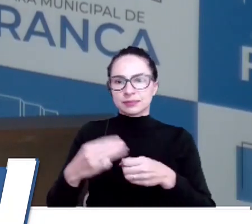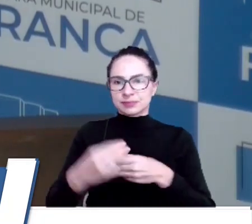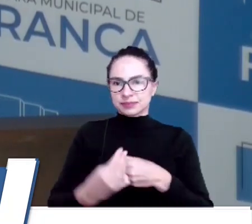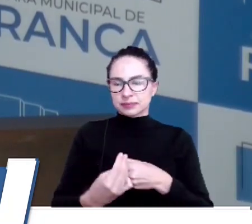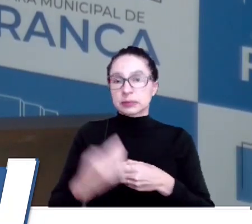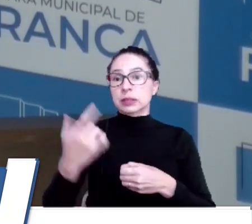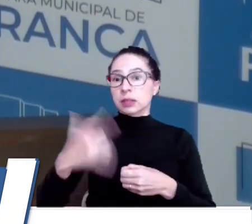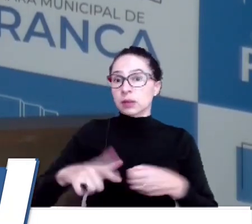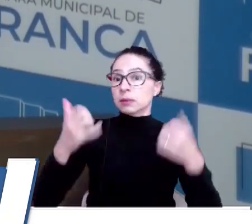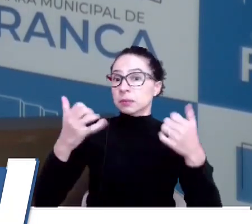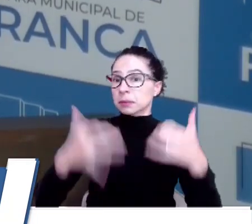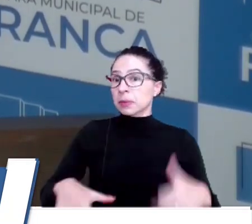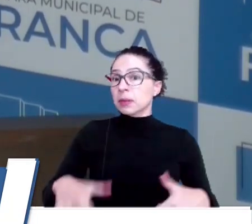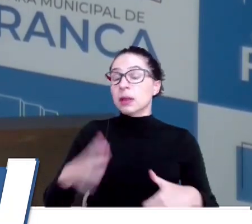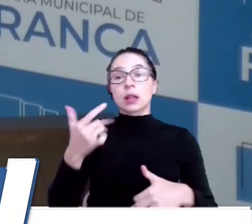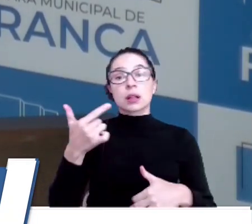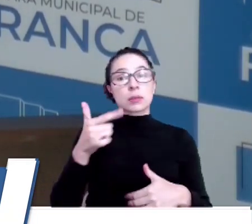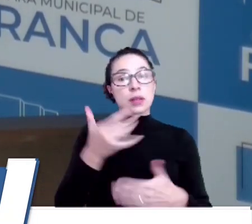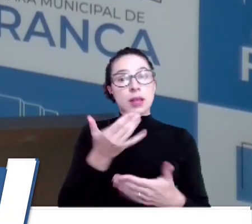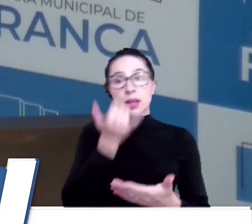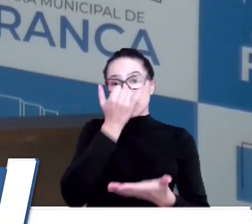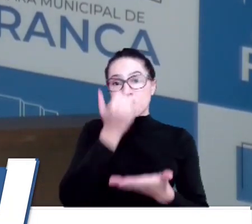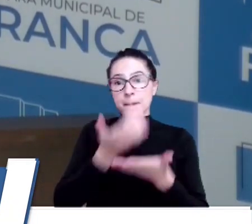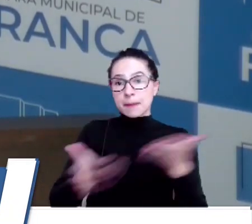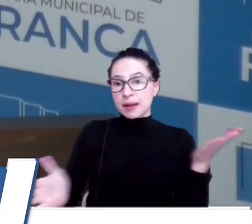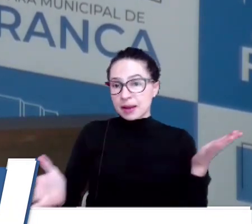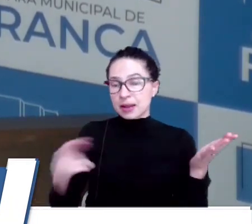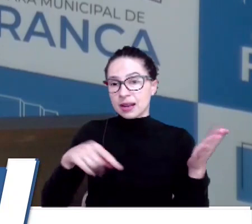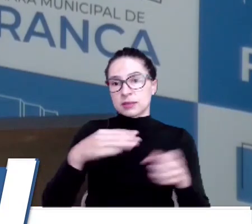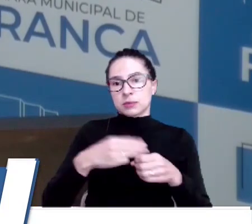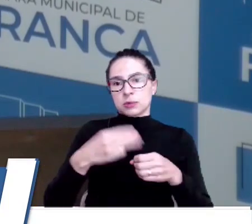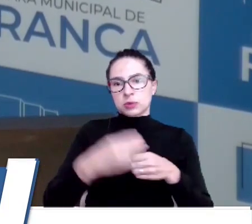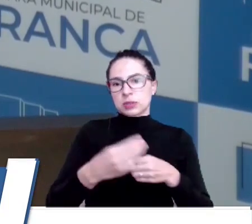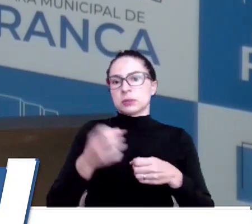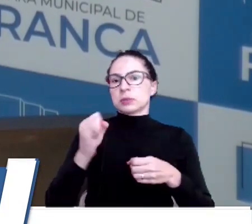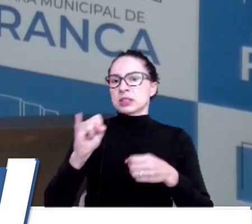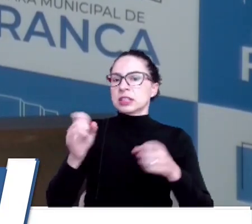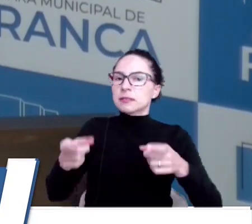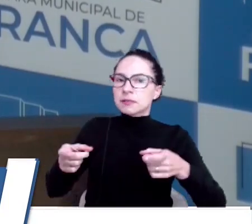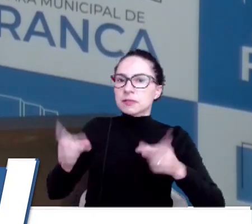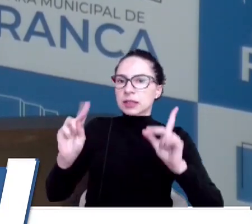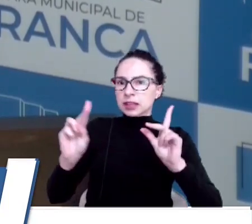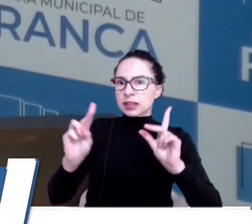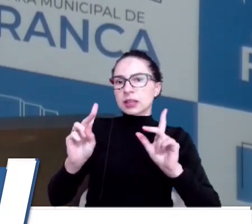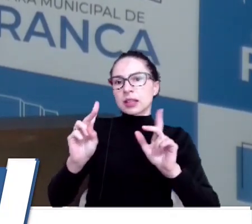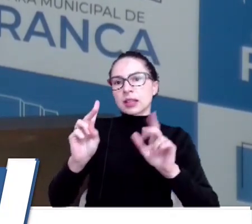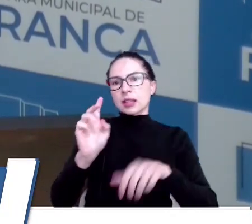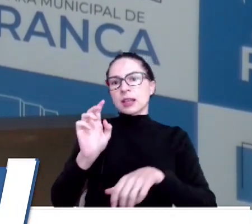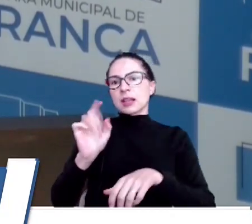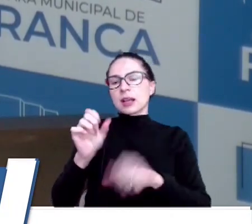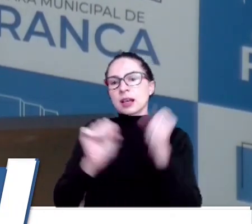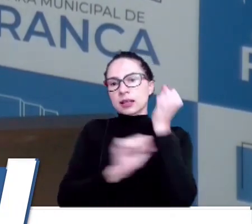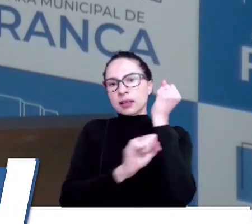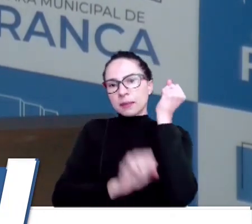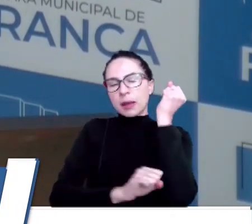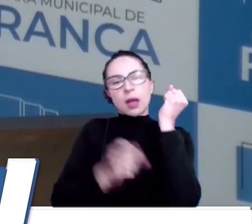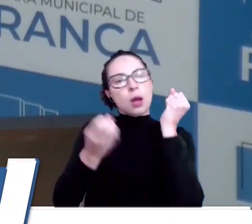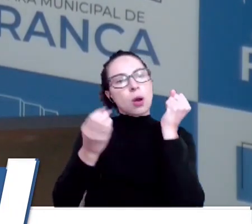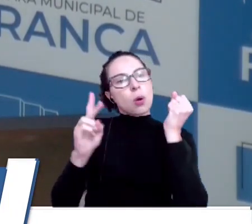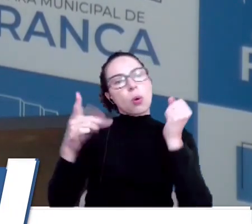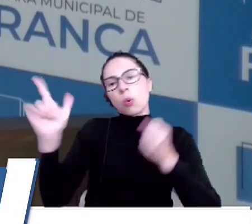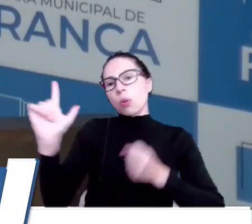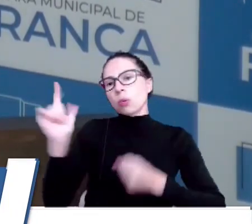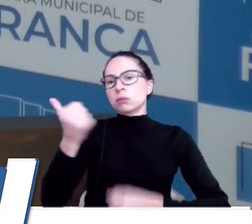sem qualquer ônus para o município, no caso de privatização da estatal Sabesp ou de outra que venha a